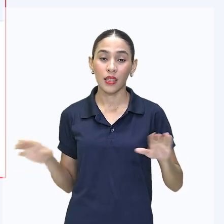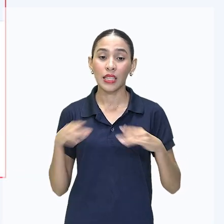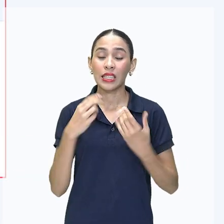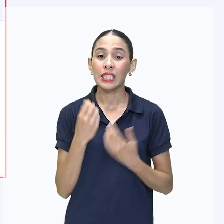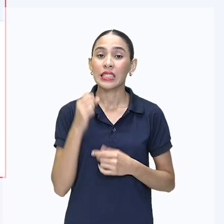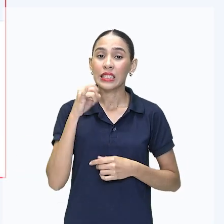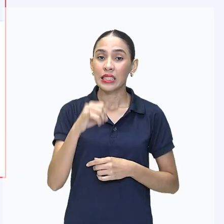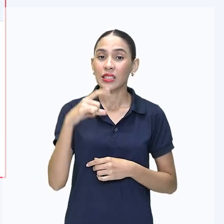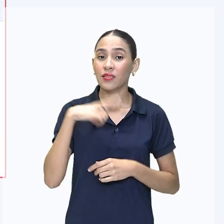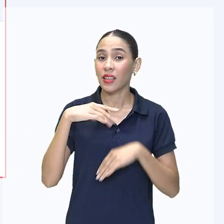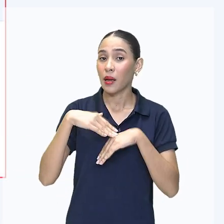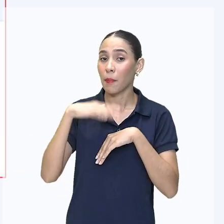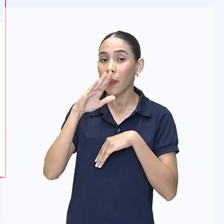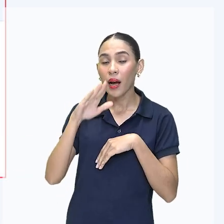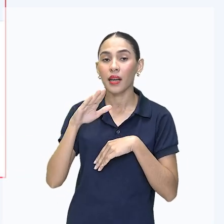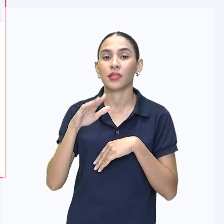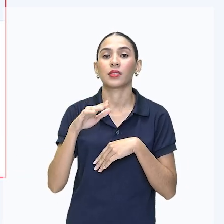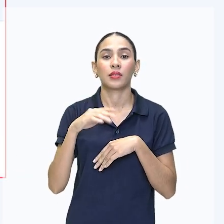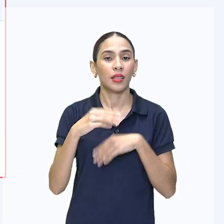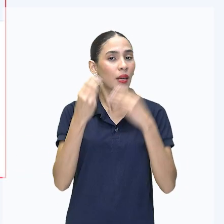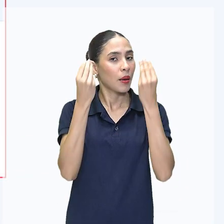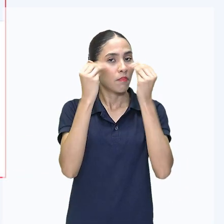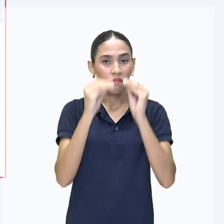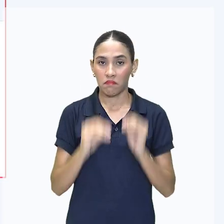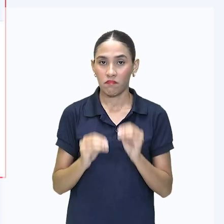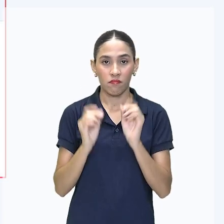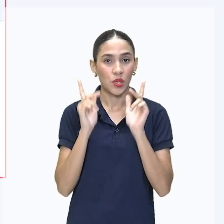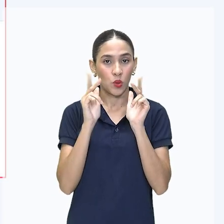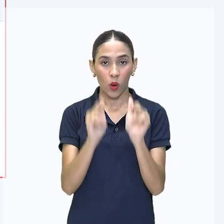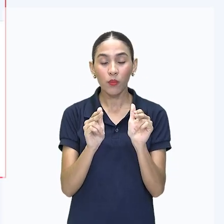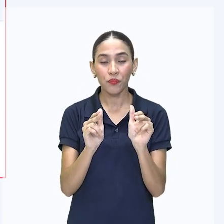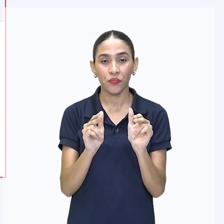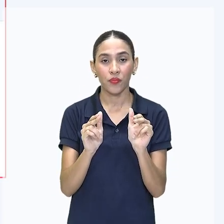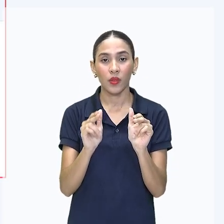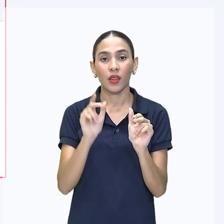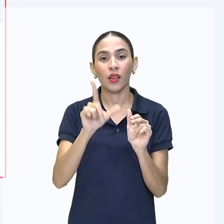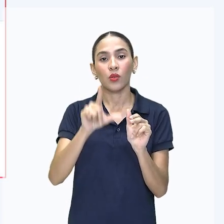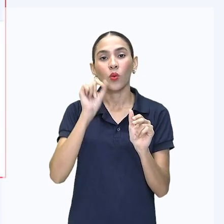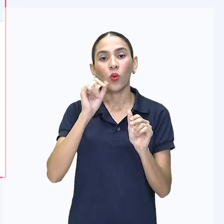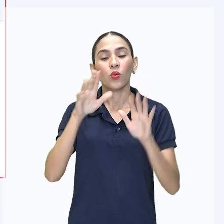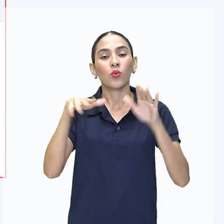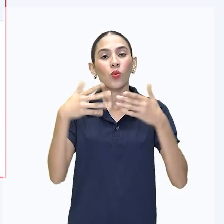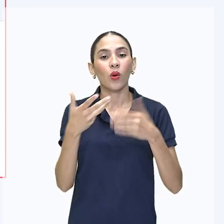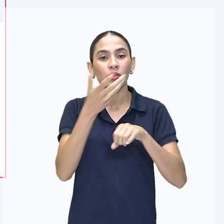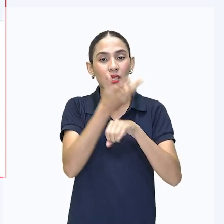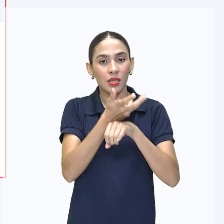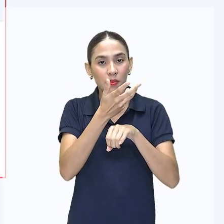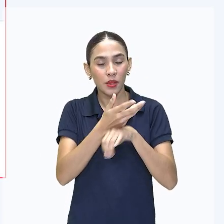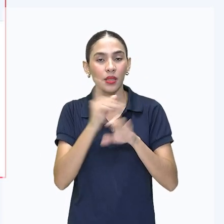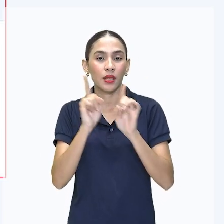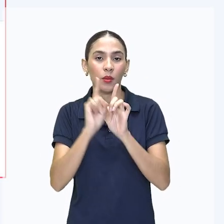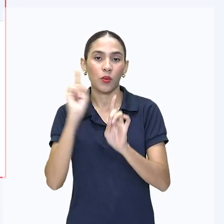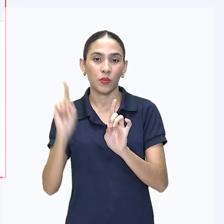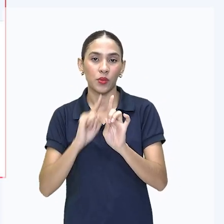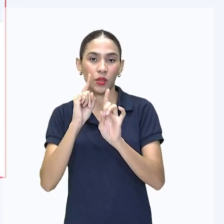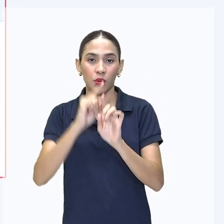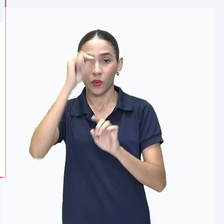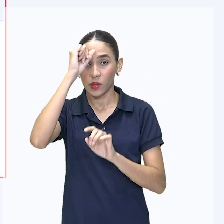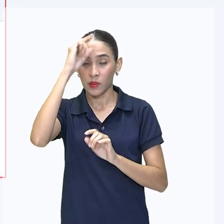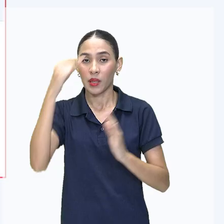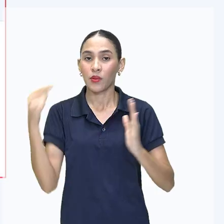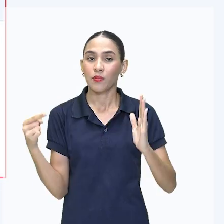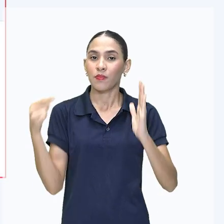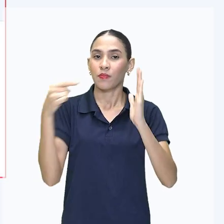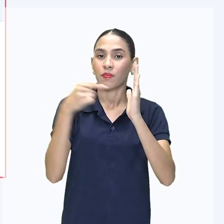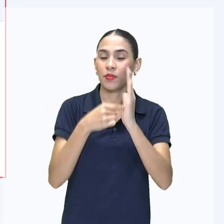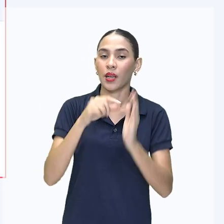Se houver mais uma, vocês façam o mesmo processo, tá? Escolham qual é a unidade didática e escolham o objeto de conhecimento e cliquem